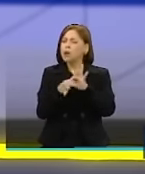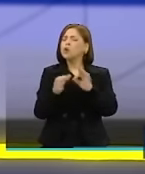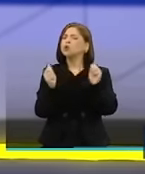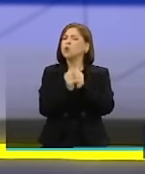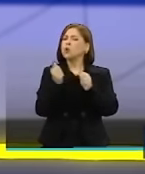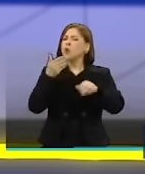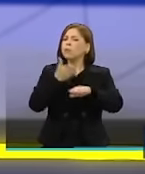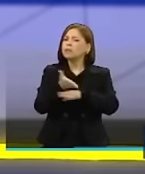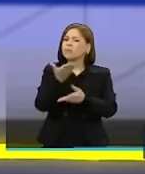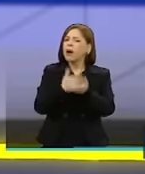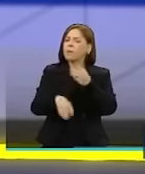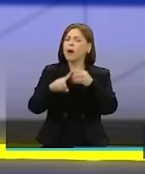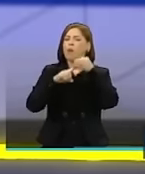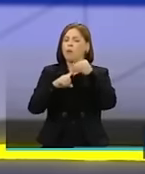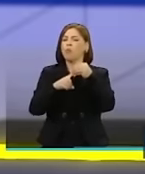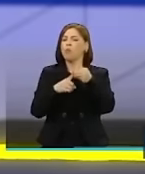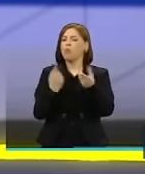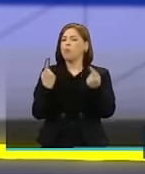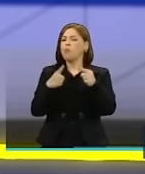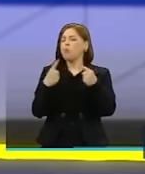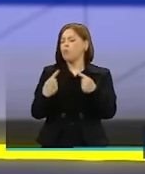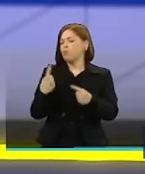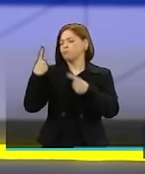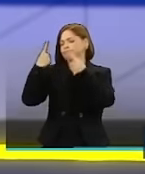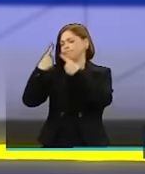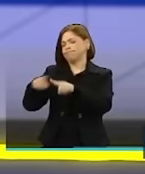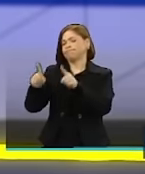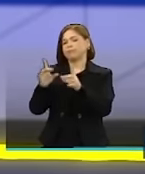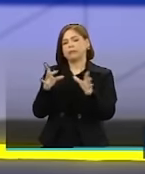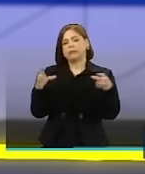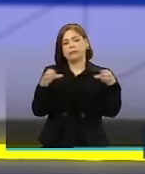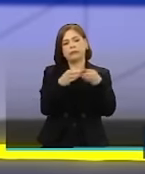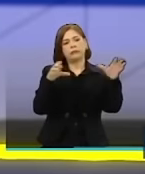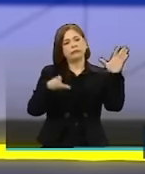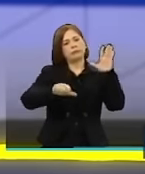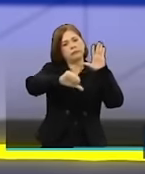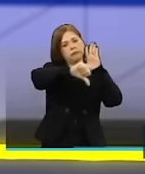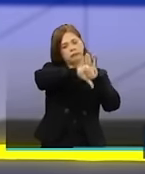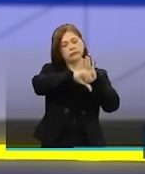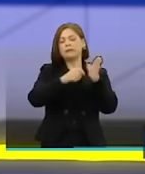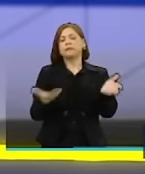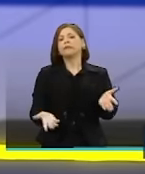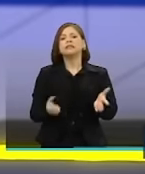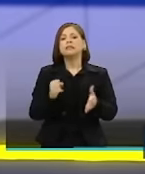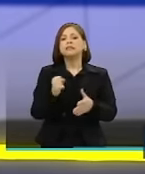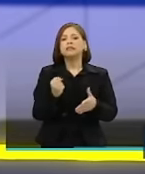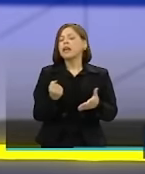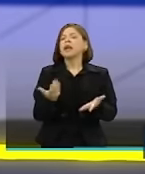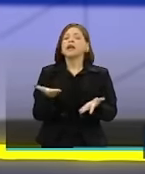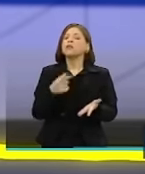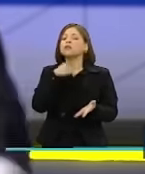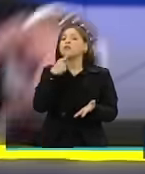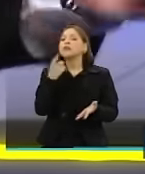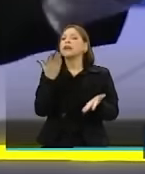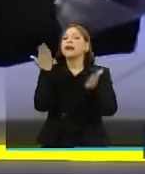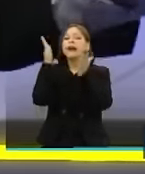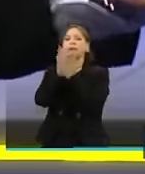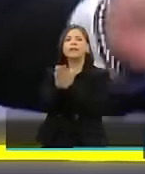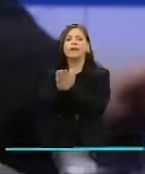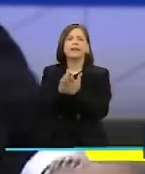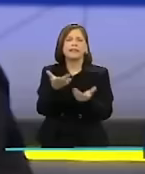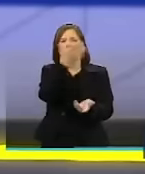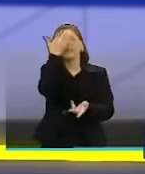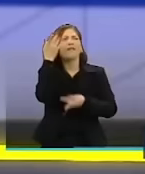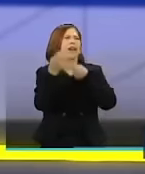participar para um único adversário, que é o crime organizado. Sem você combater o crime organizado, não adianta